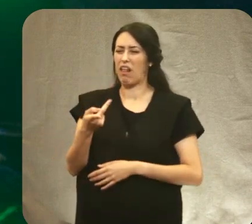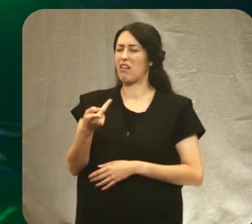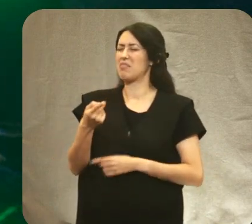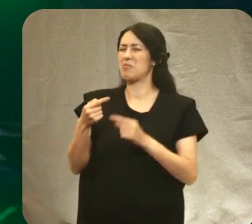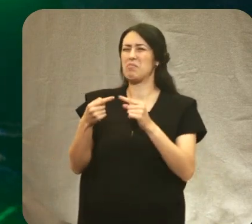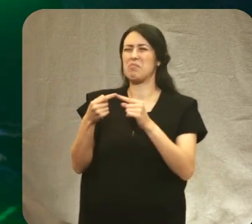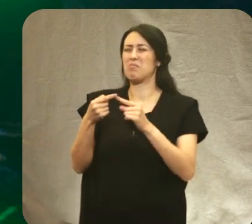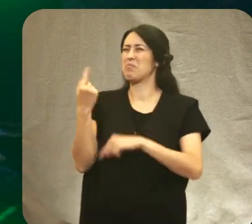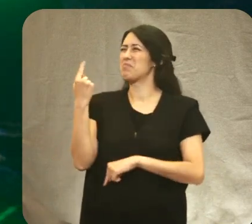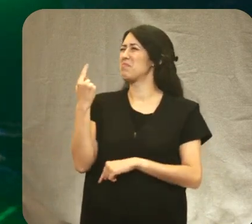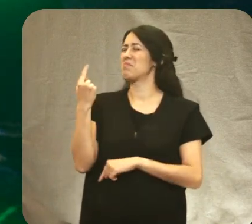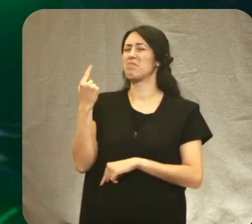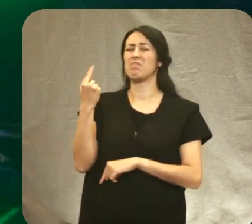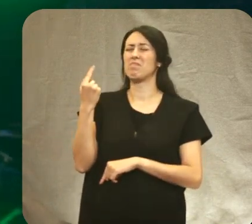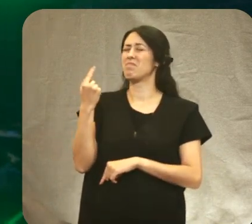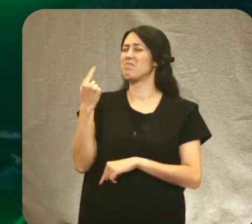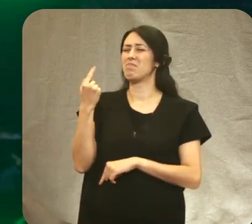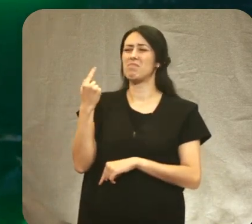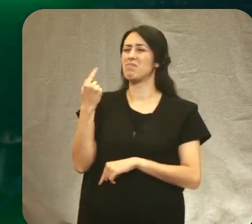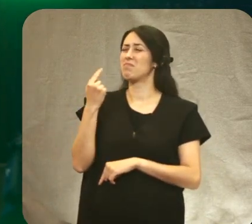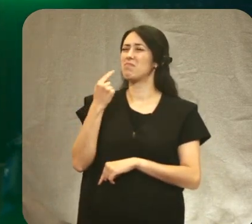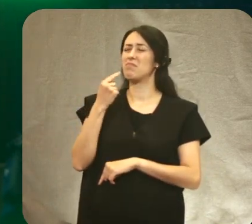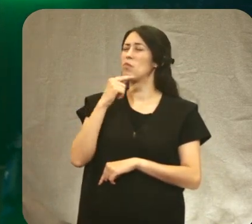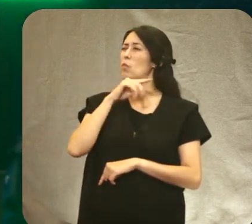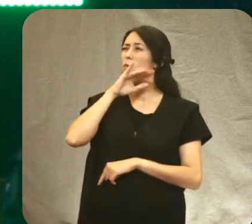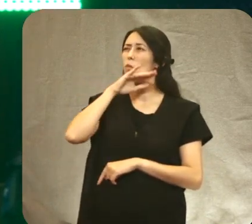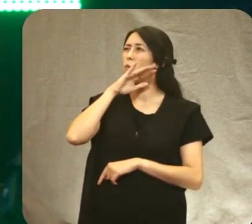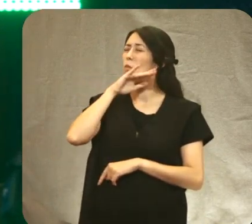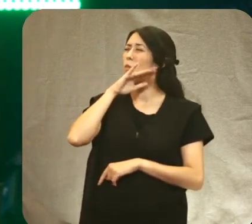os meus machucados,